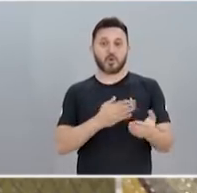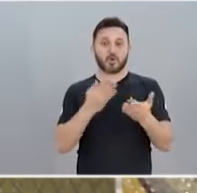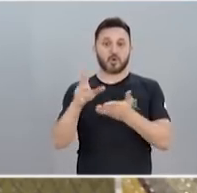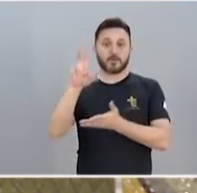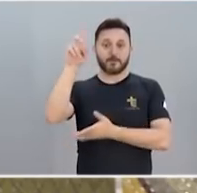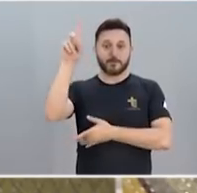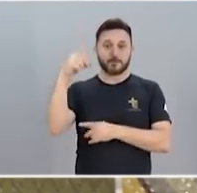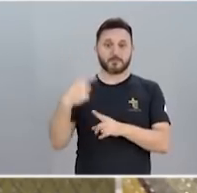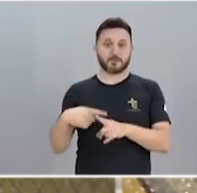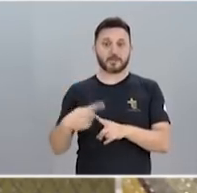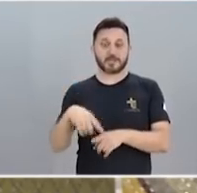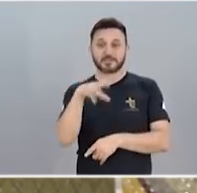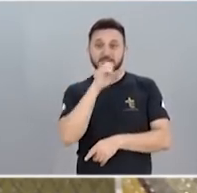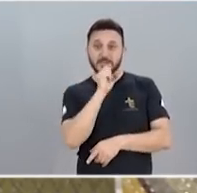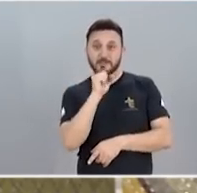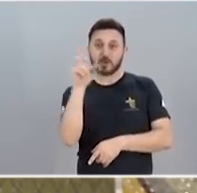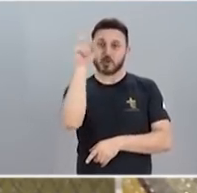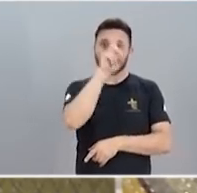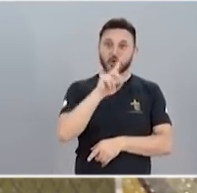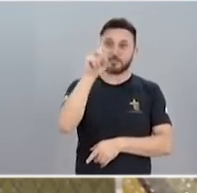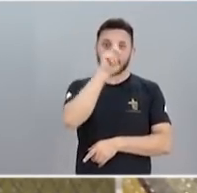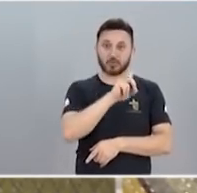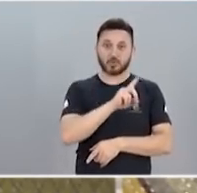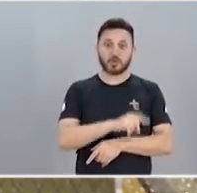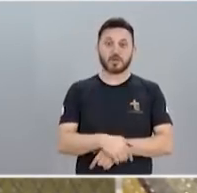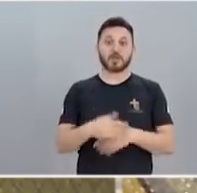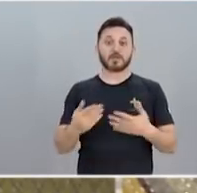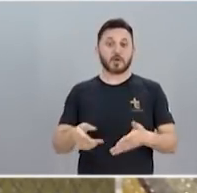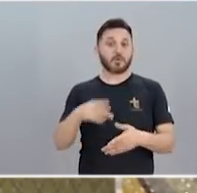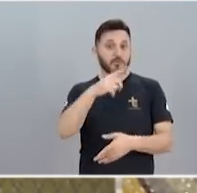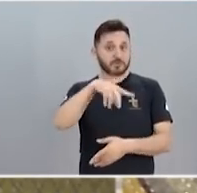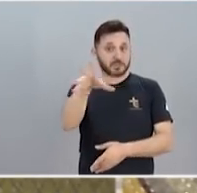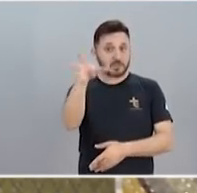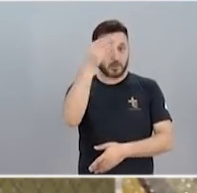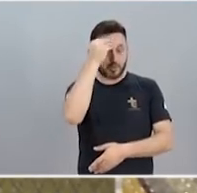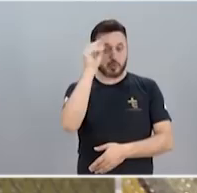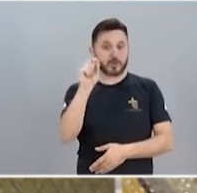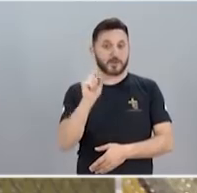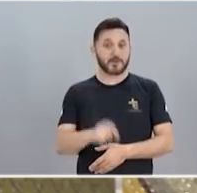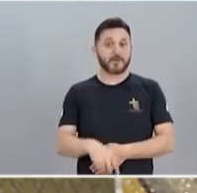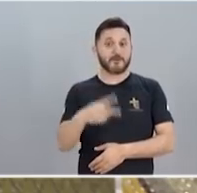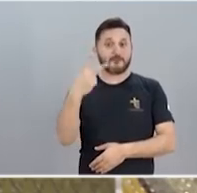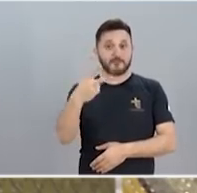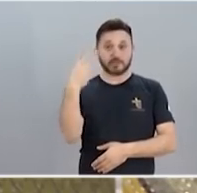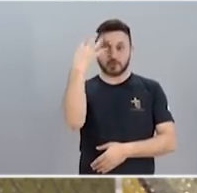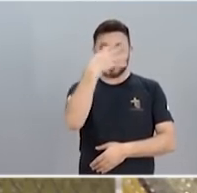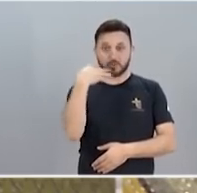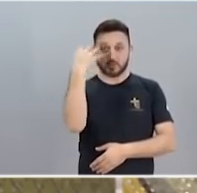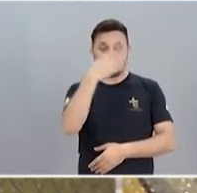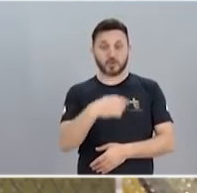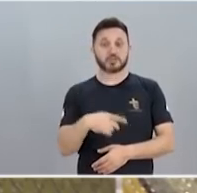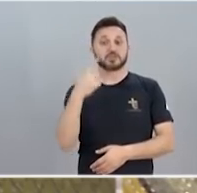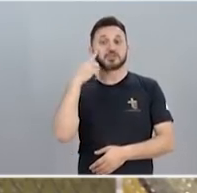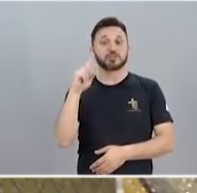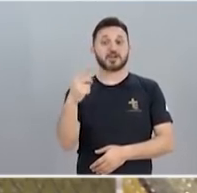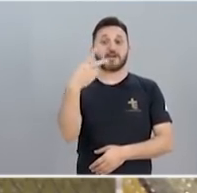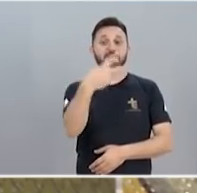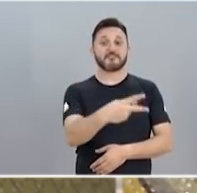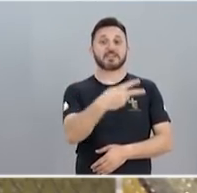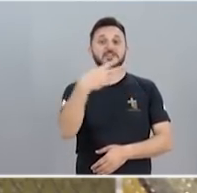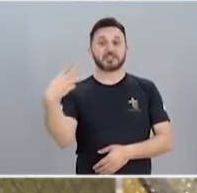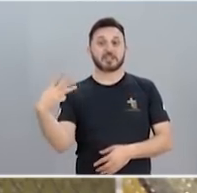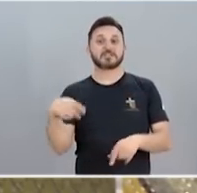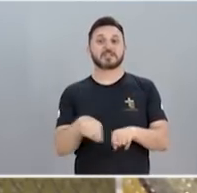que cai num sábado e domingo já é outro mês. Então fica registrado as 24 horas na presença do Senhor, dia 23